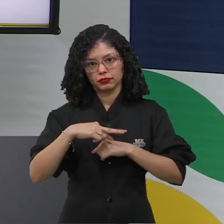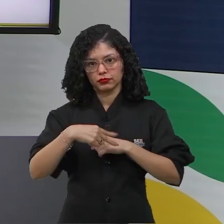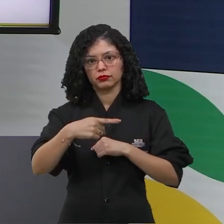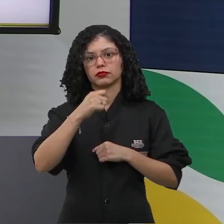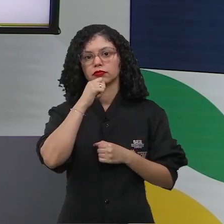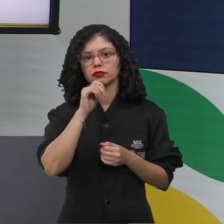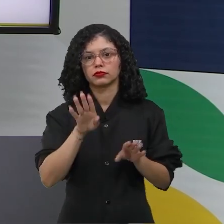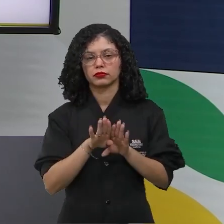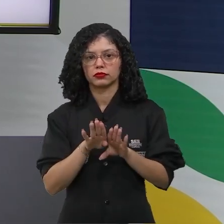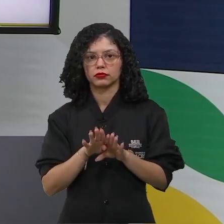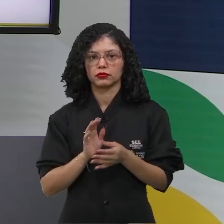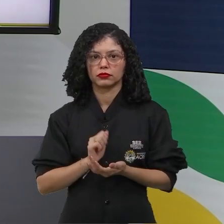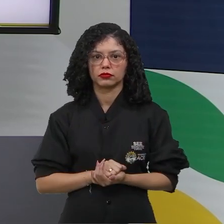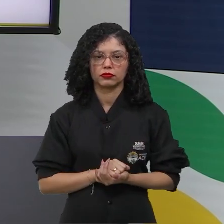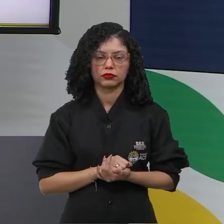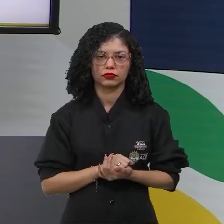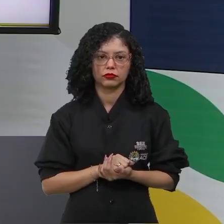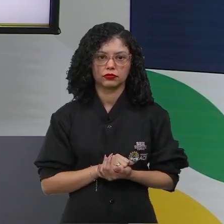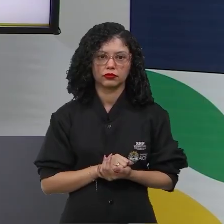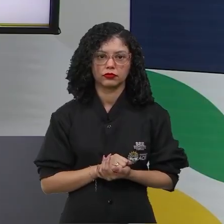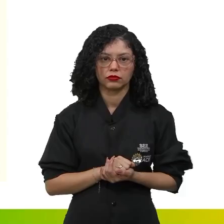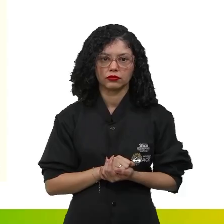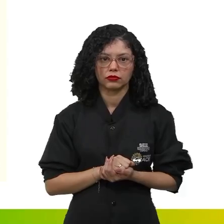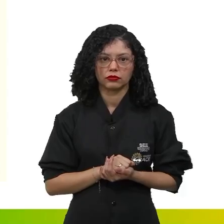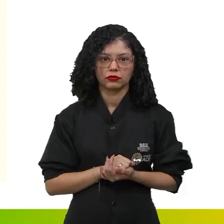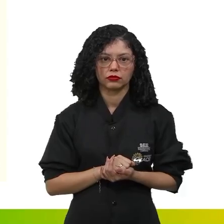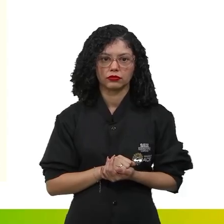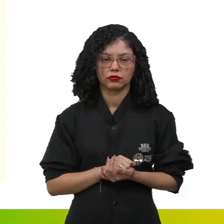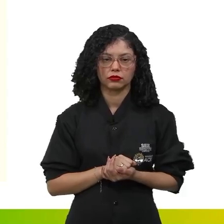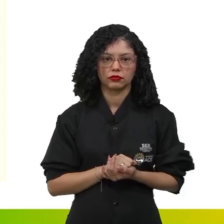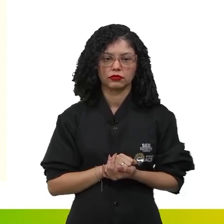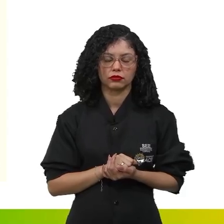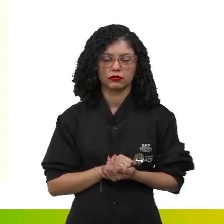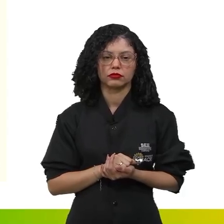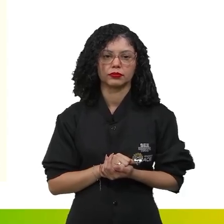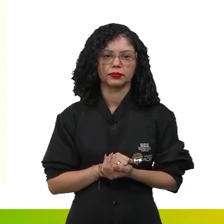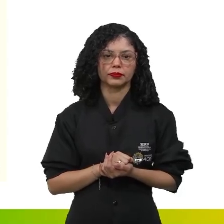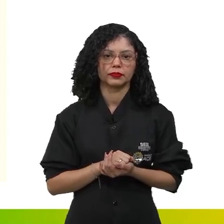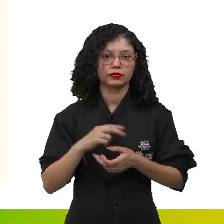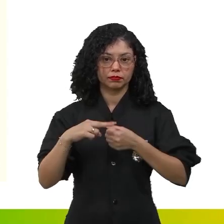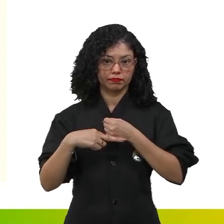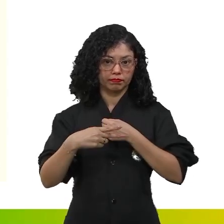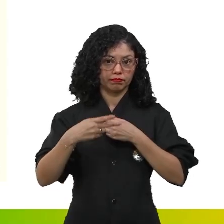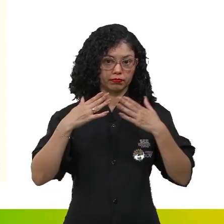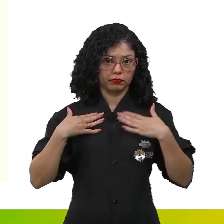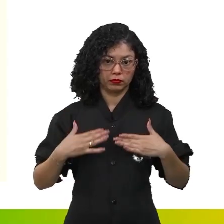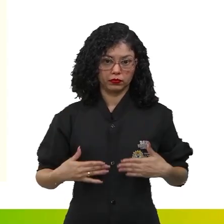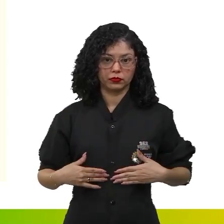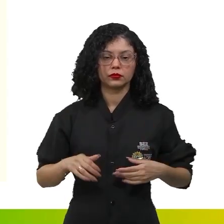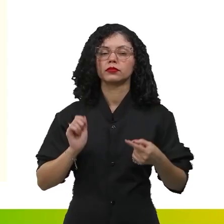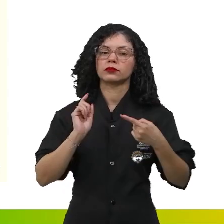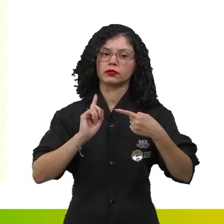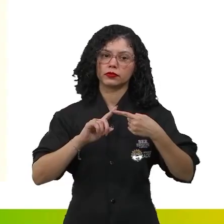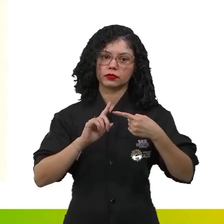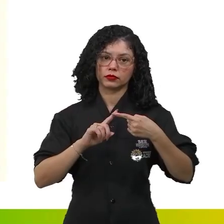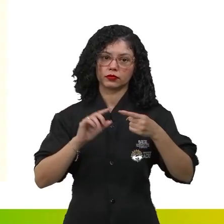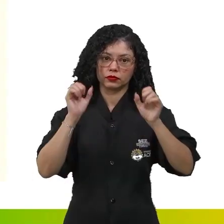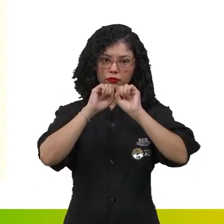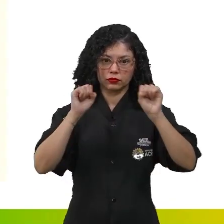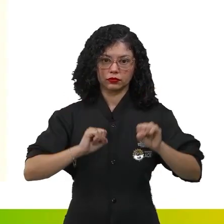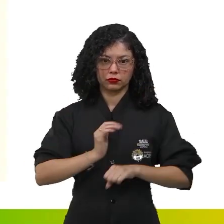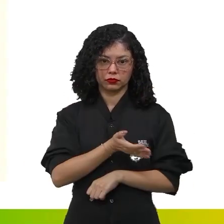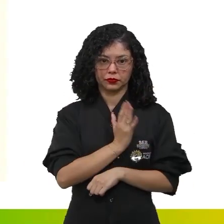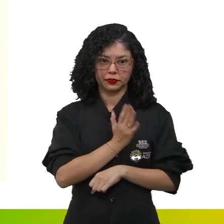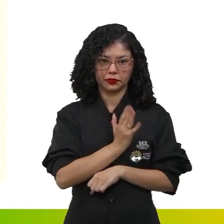elas podem ser bem danosas. Vamos dar uma olhadinha para ver se a gente consegue enxergar algumas consequências aqui, ó. Temos, ela é prejudicial ao